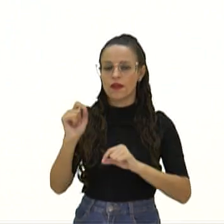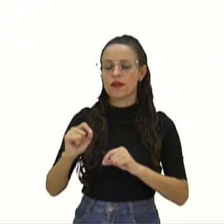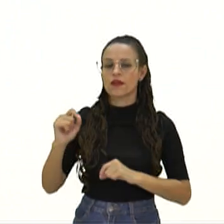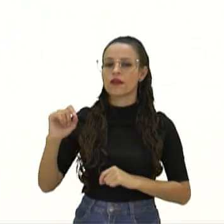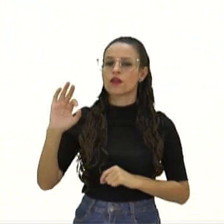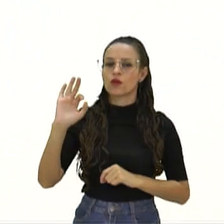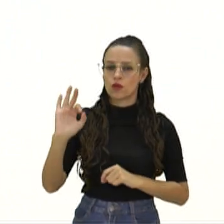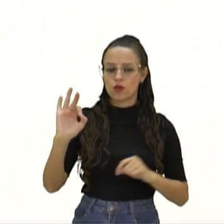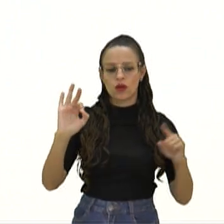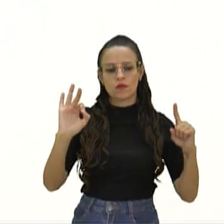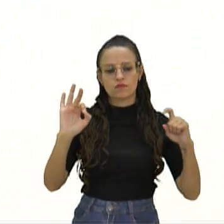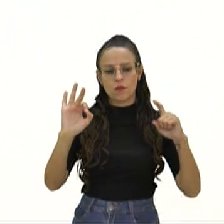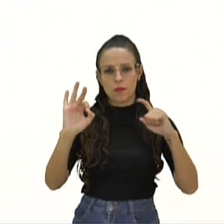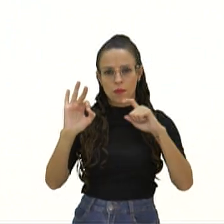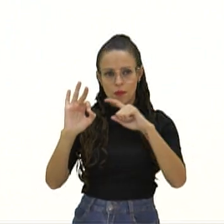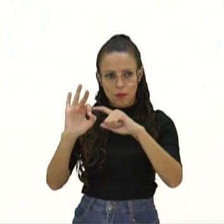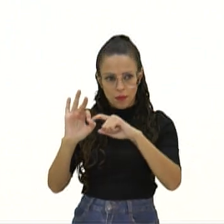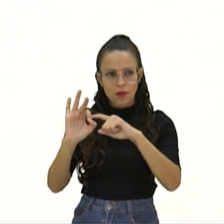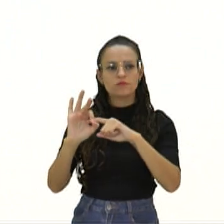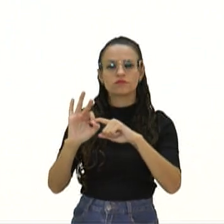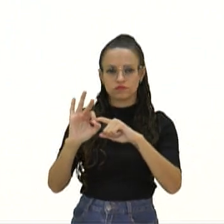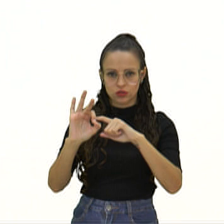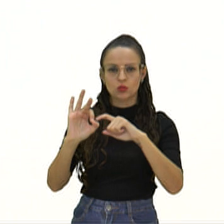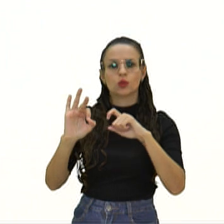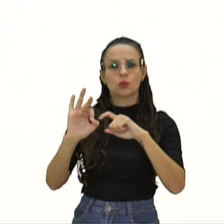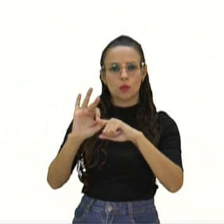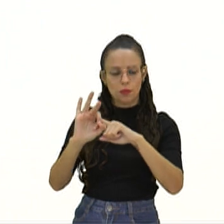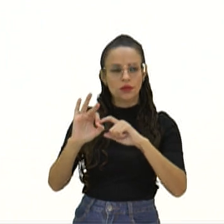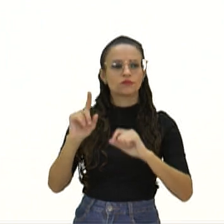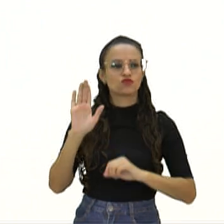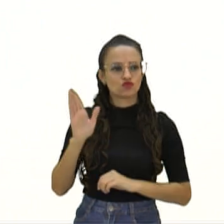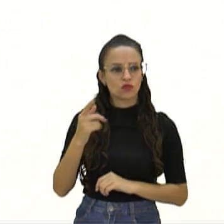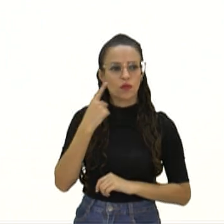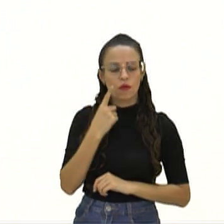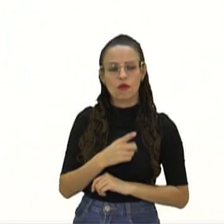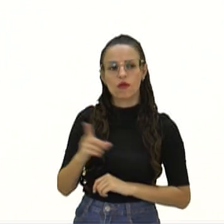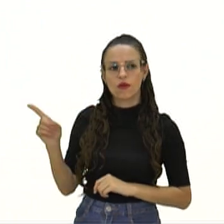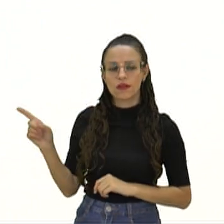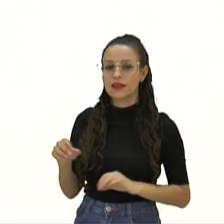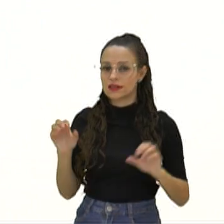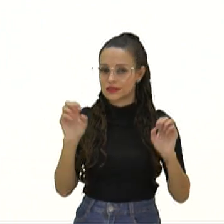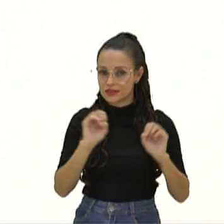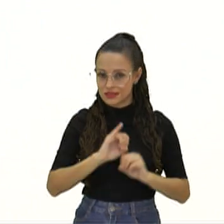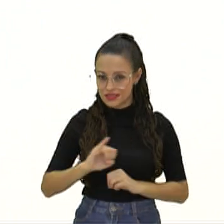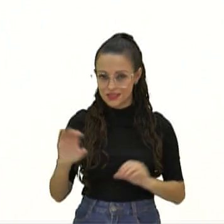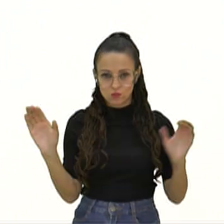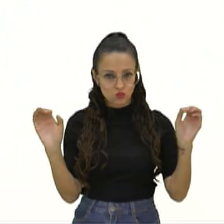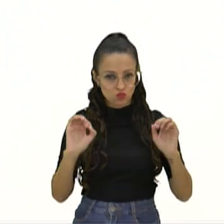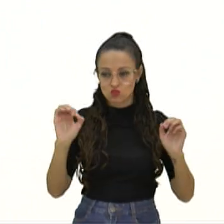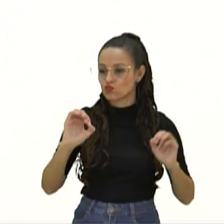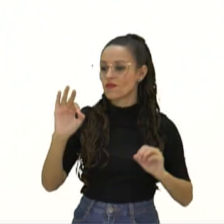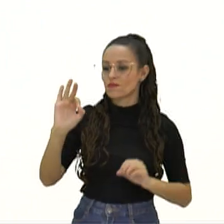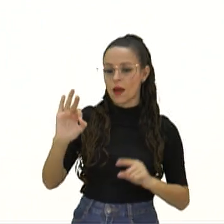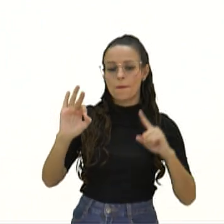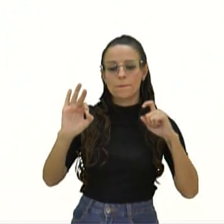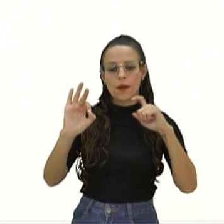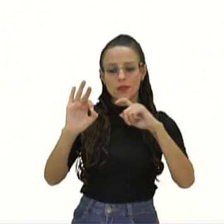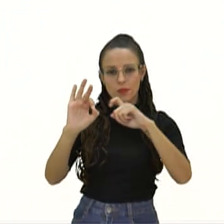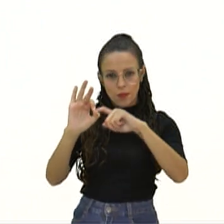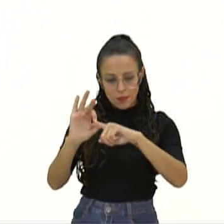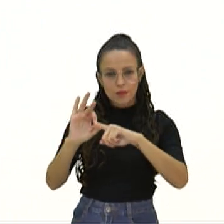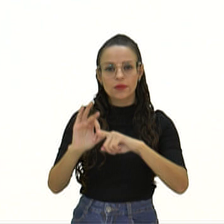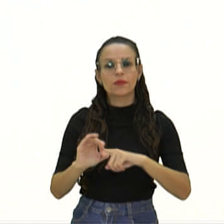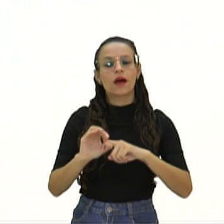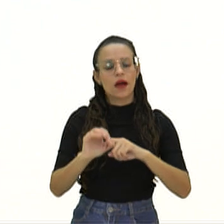Essa ovulação, o ovócito amadurece, né? Vem aqui para a tuba uterina. Caso não haja a fecundação, ele vai fazer o processo